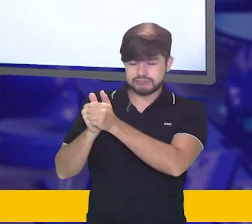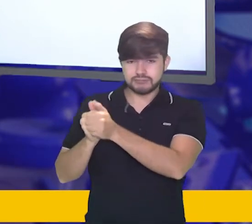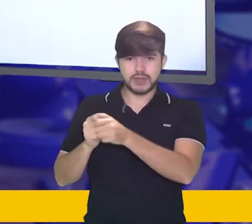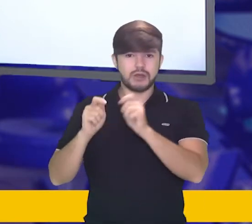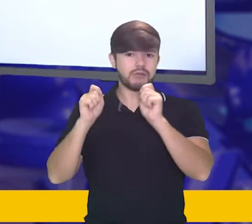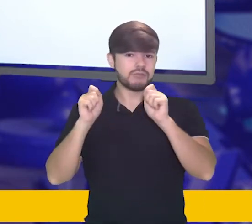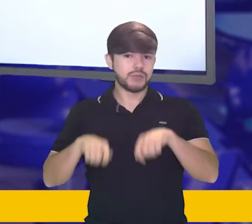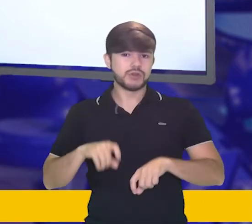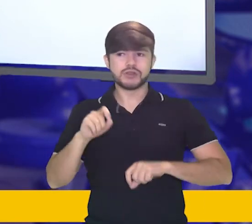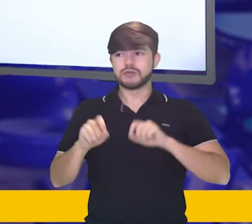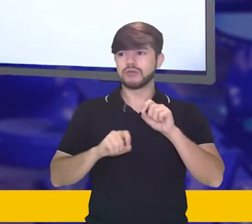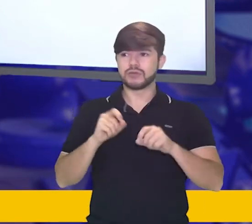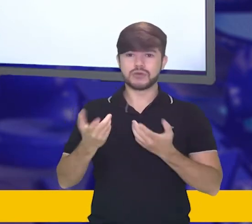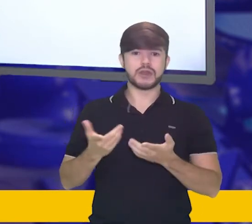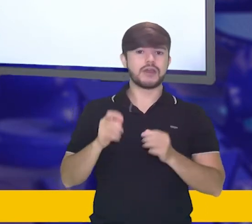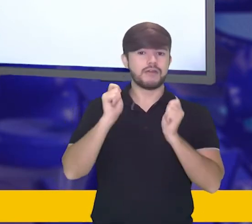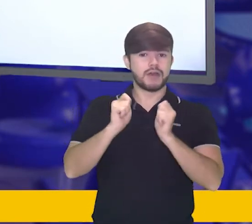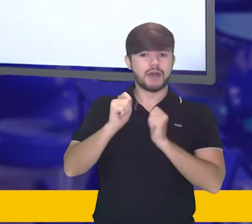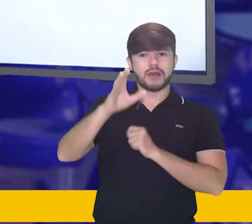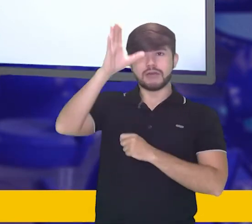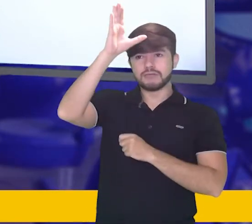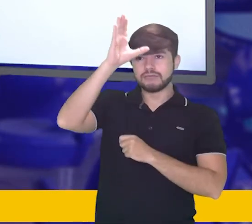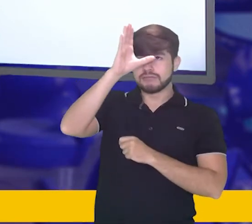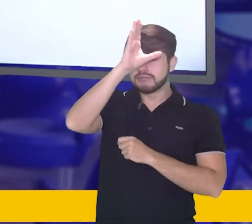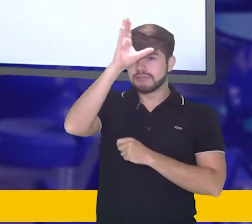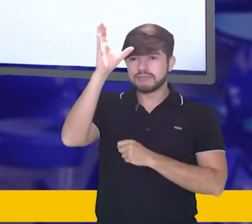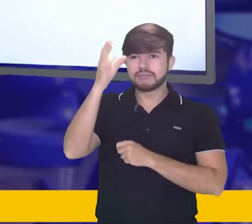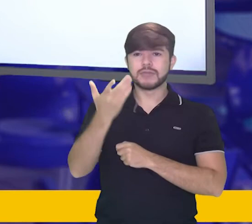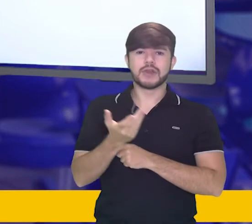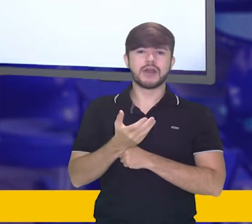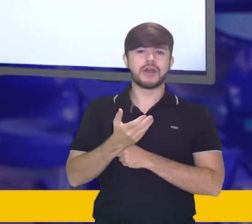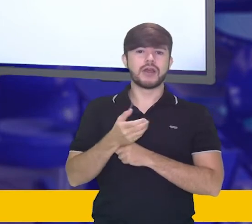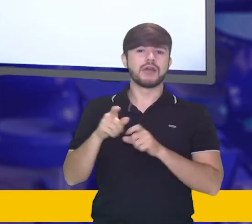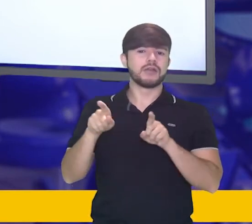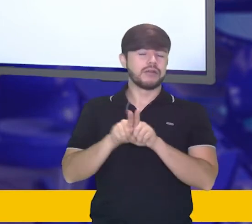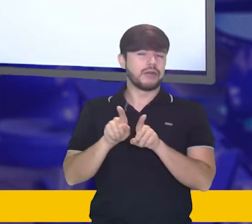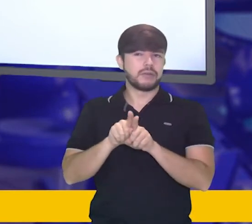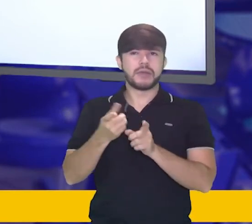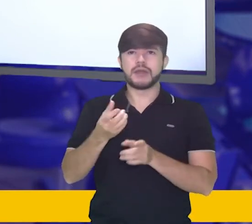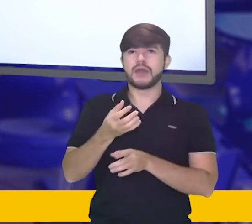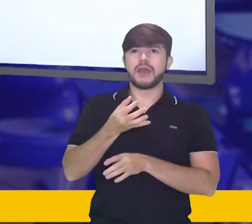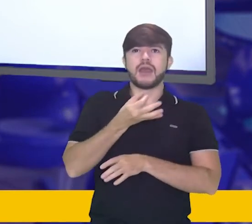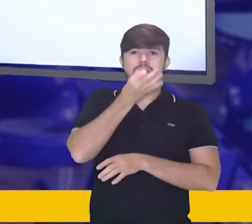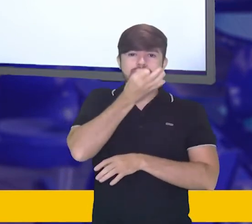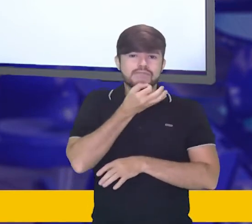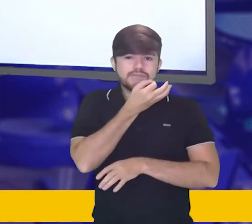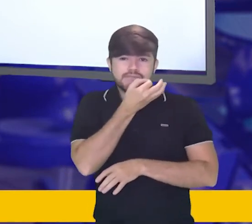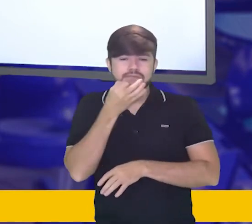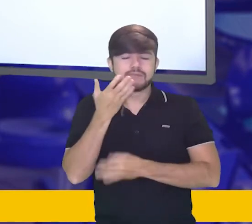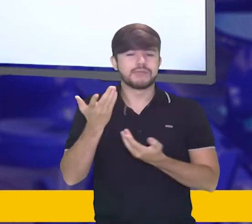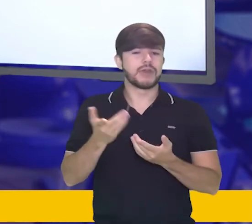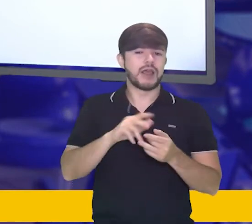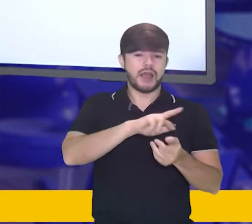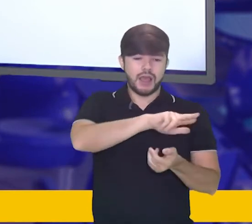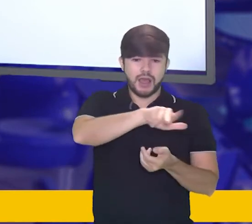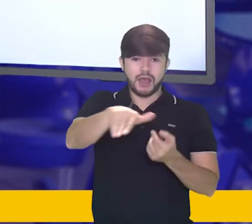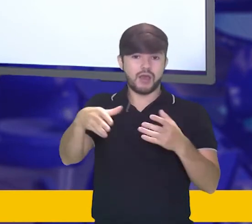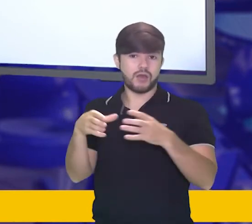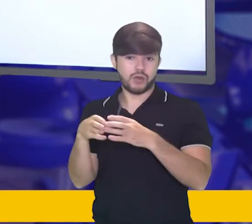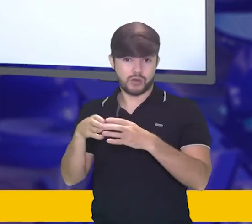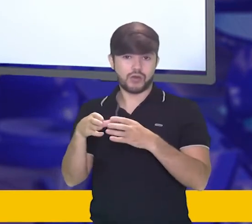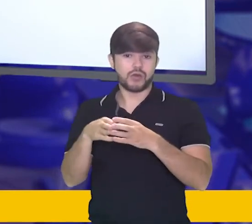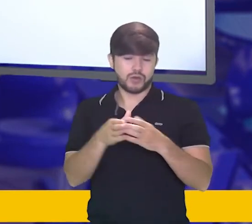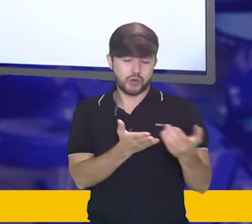no cristianismo, pode estar fazendo catequese, né? Ou a crisma, né? Quem vai